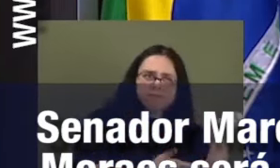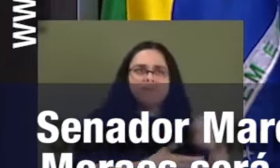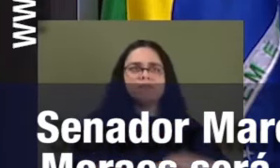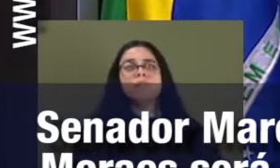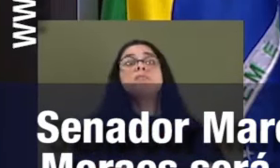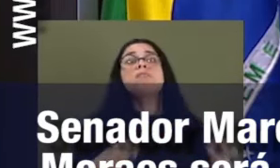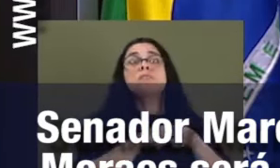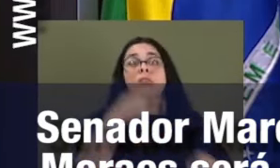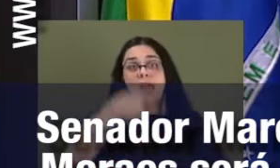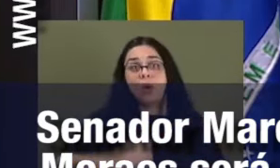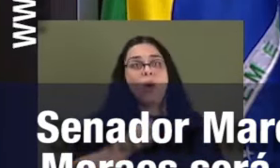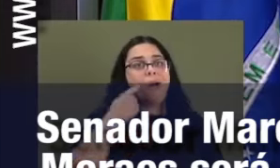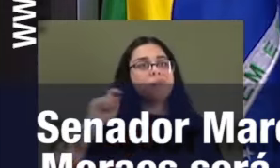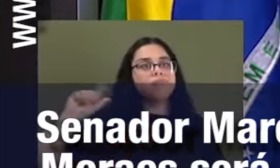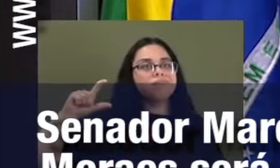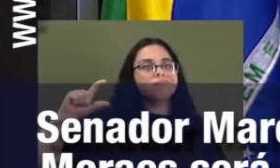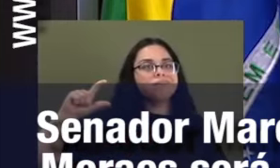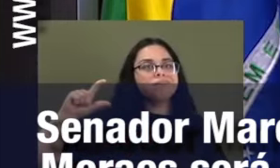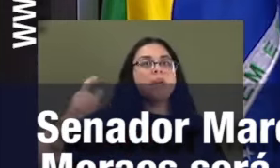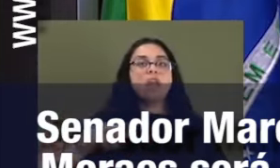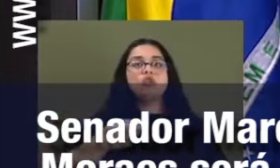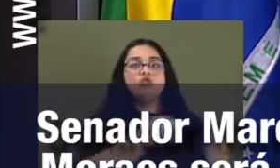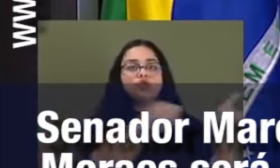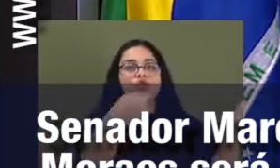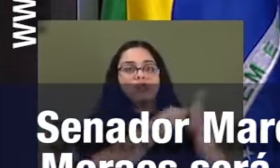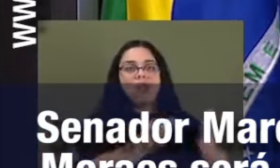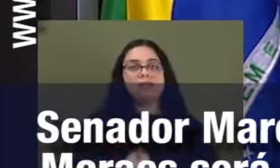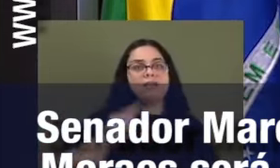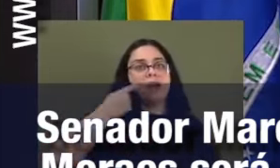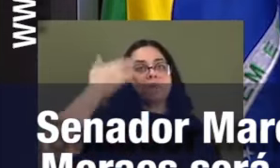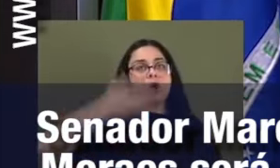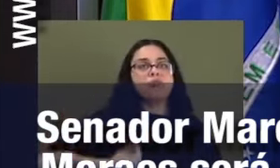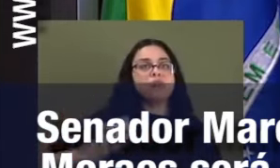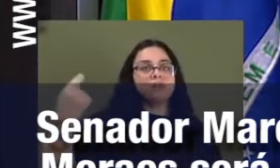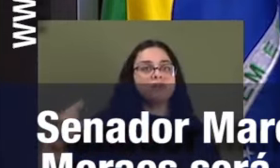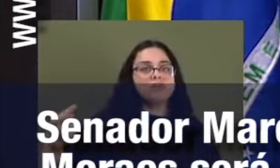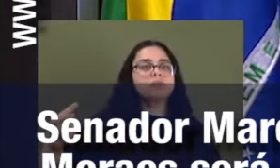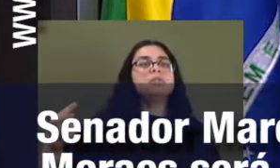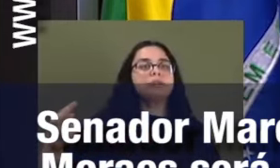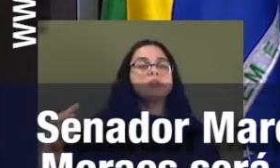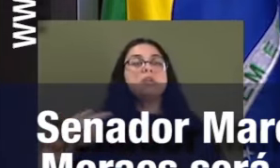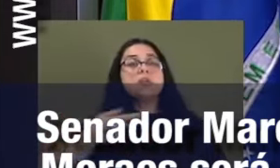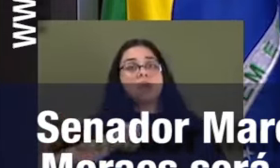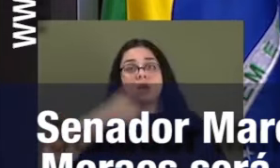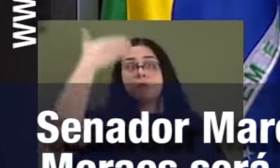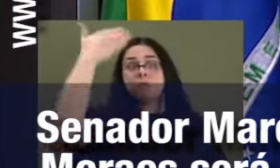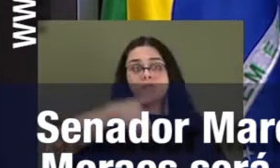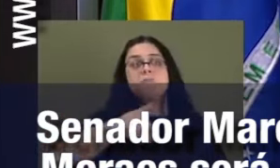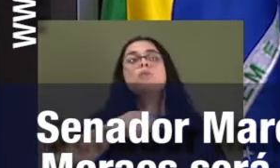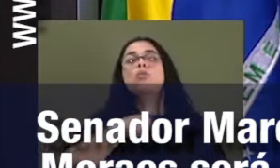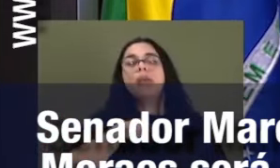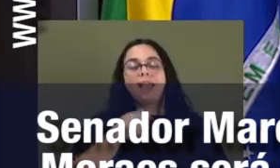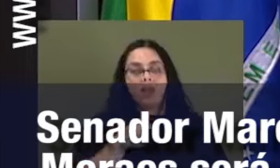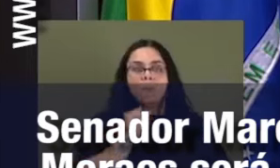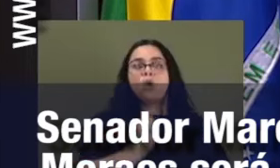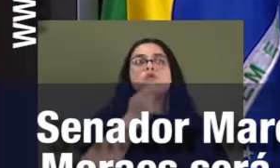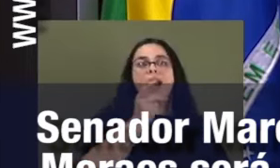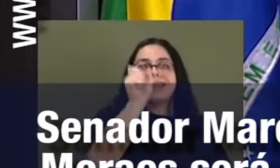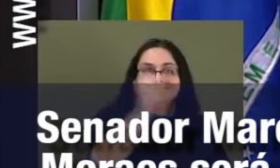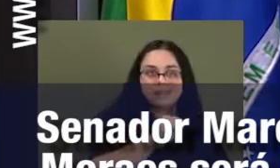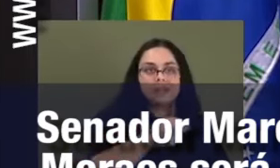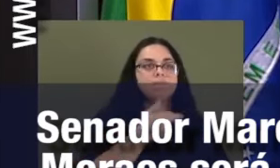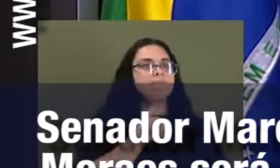sou jornalista. Então eu digo aos jornalistas que eu sei o que eu posso, o que eu não posso dizer. Em que momento